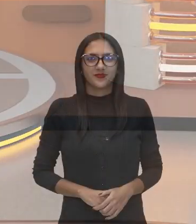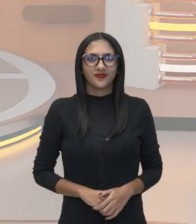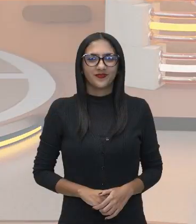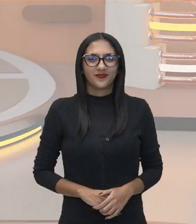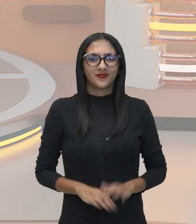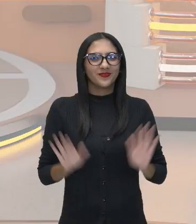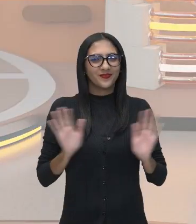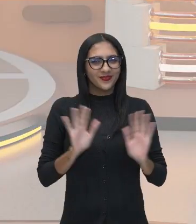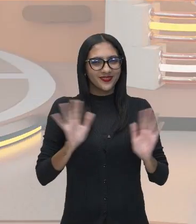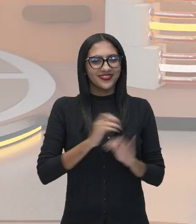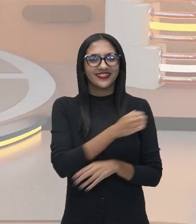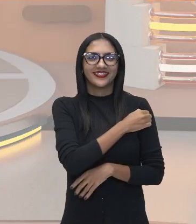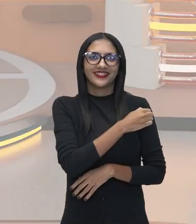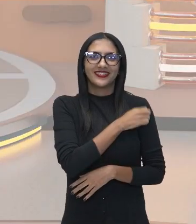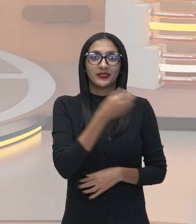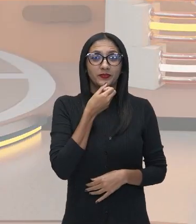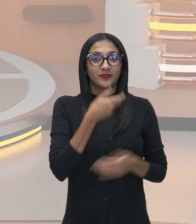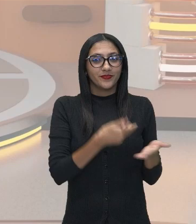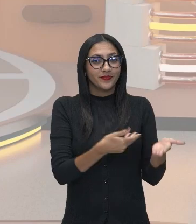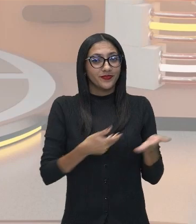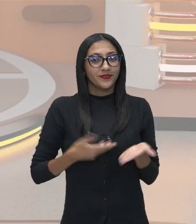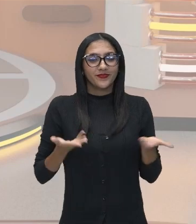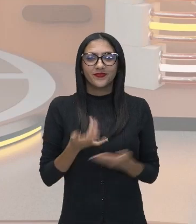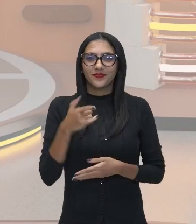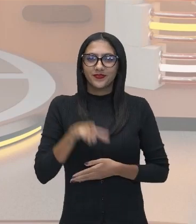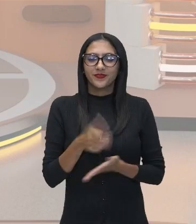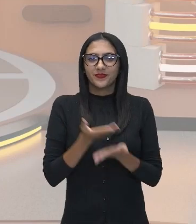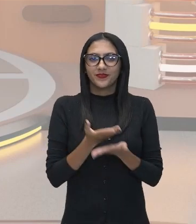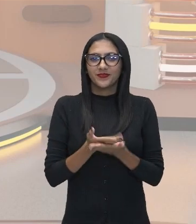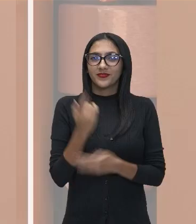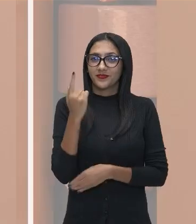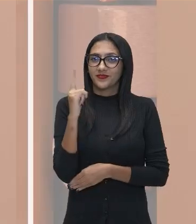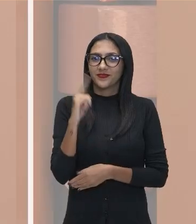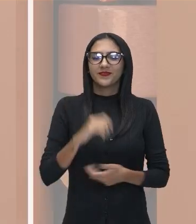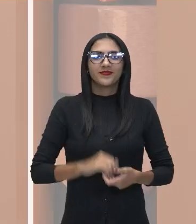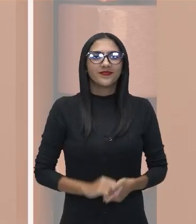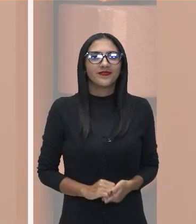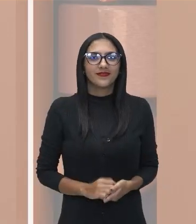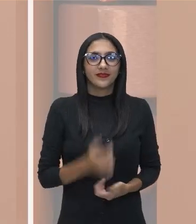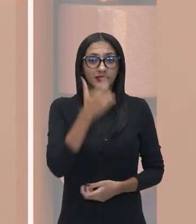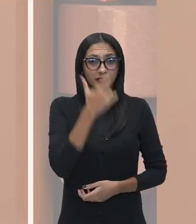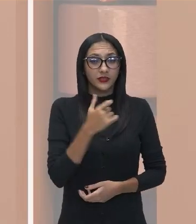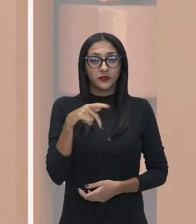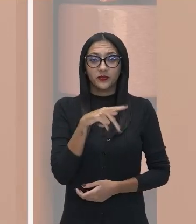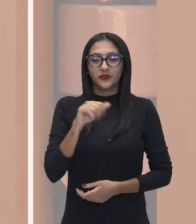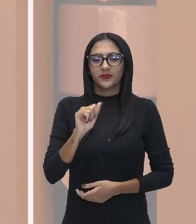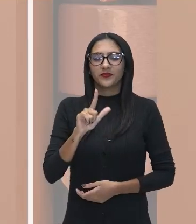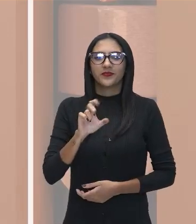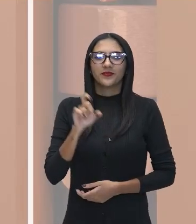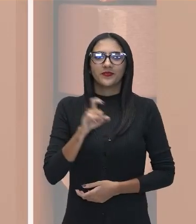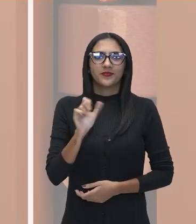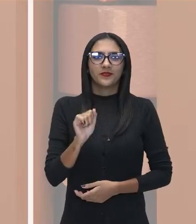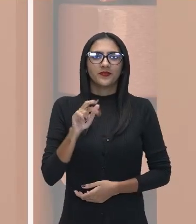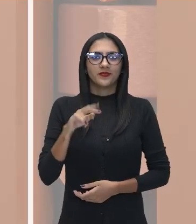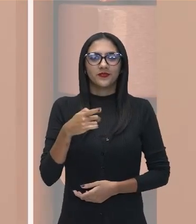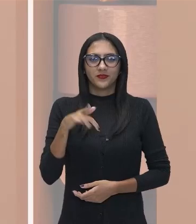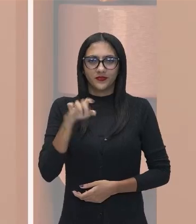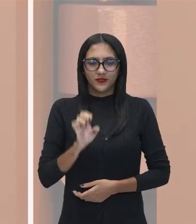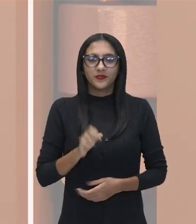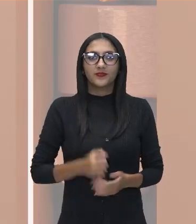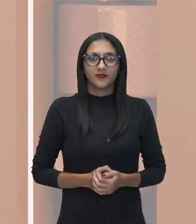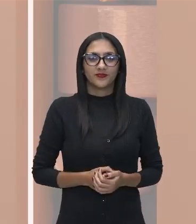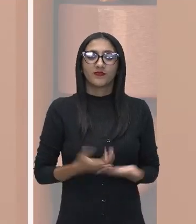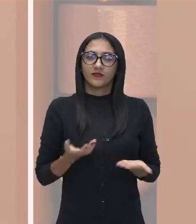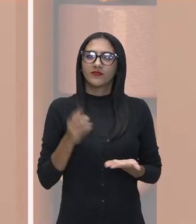Olá, gente, sejam muito bem-vindos a mais uma aula de Geografia. Eu sou o professor Alexandre Donato, desta que é a disciplina